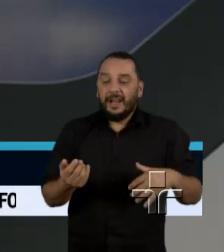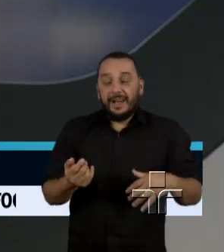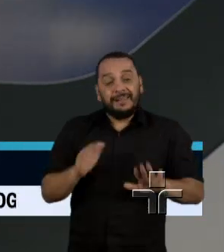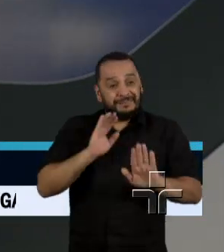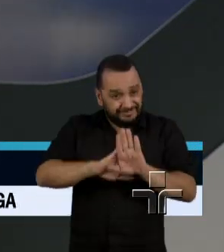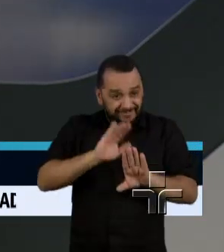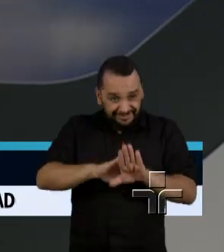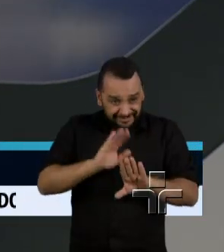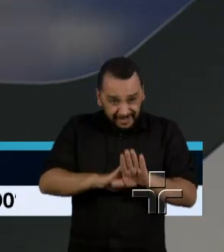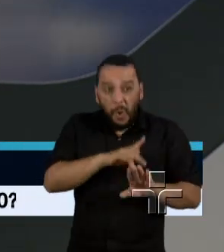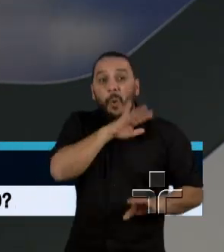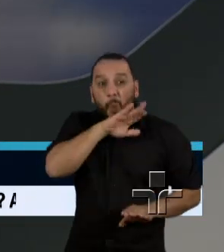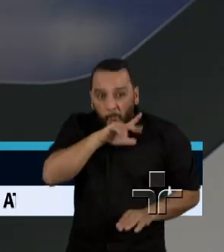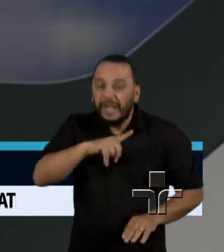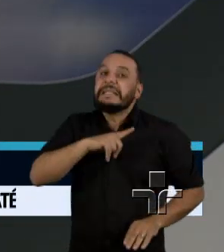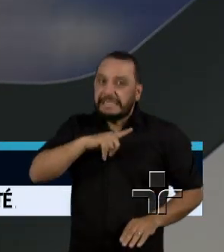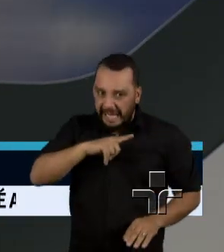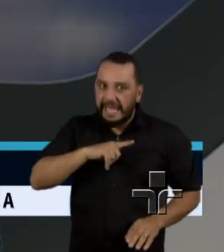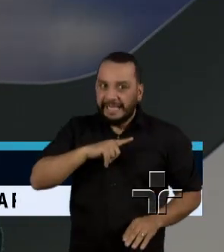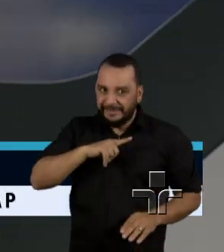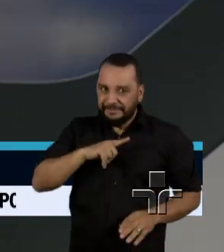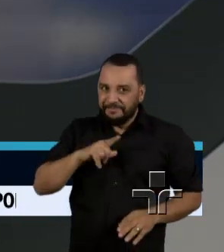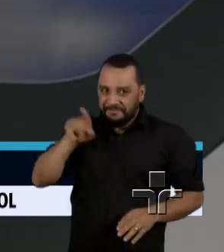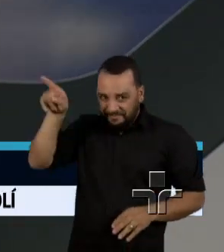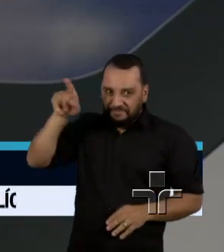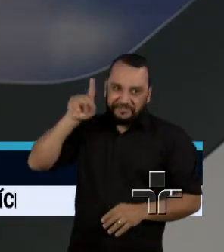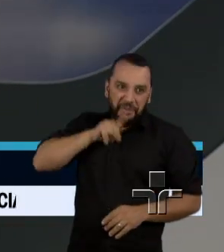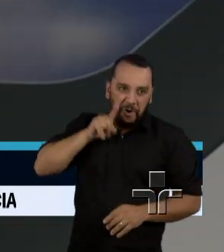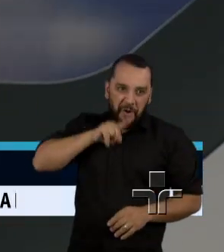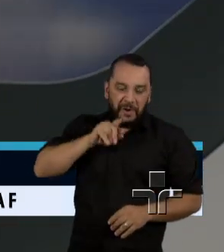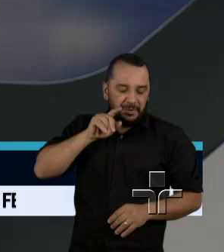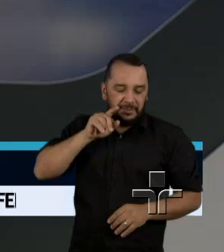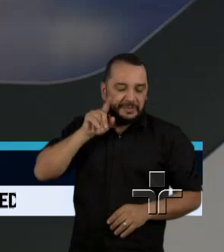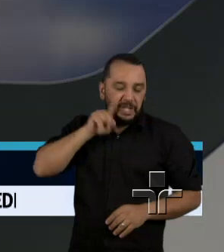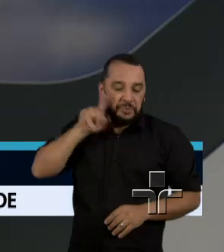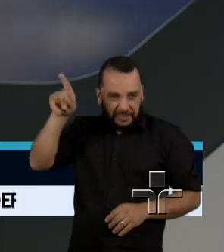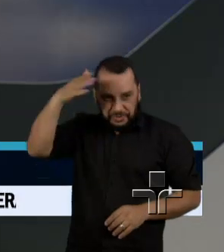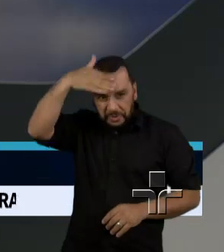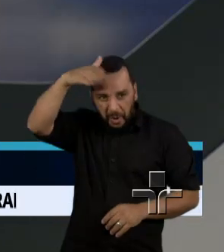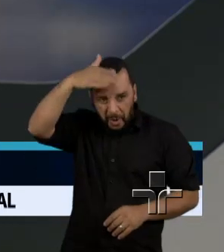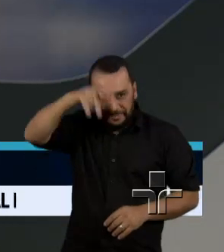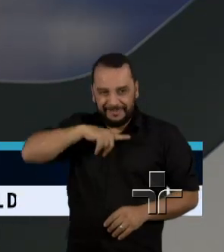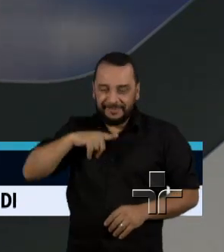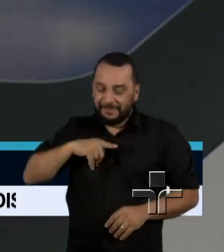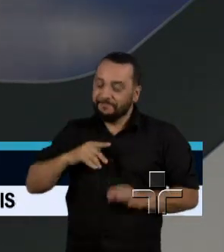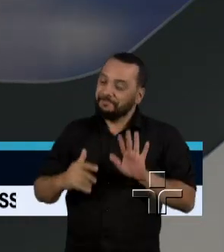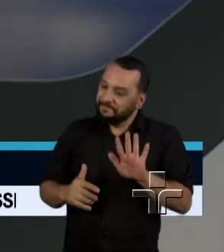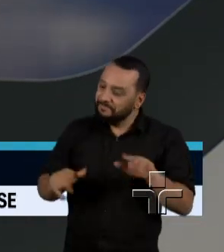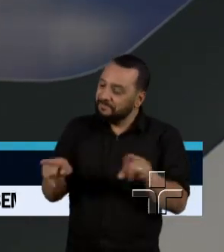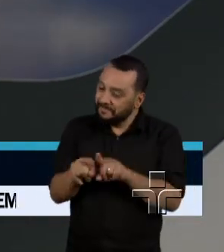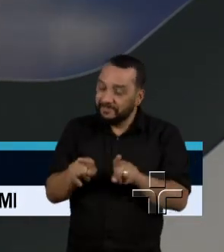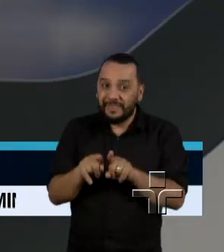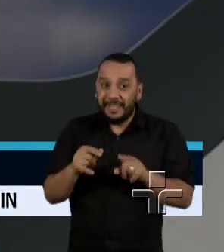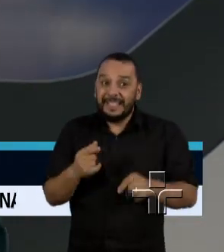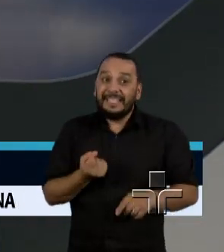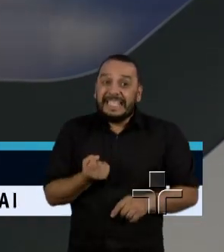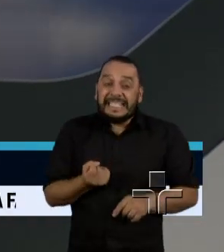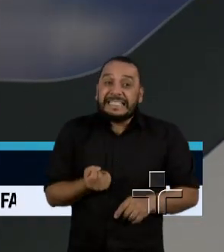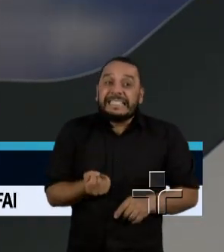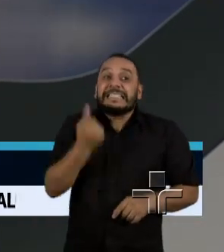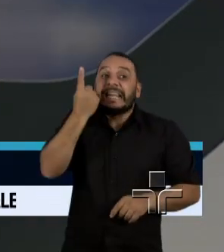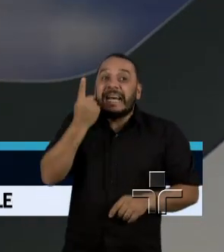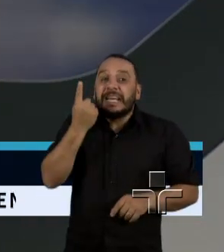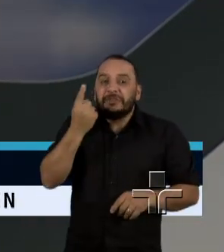está passando pela cabeça do Donald Trump. E assim como muita coisa estranha, esquisita, passa pela cabeça do